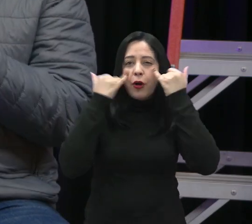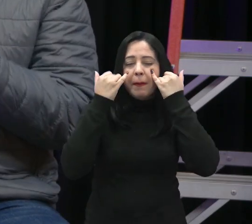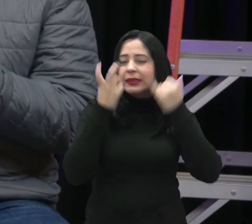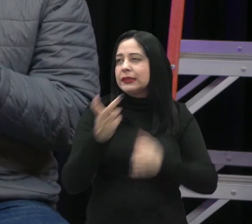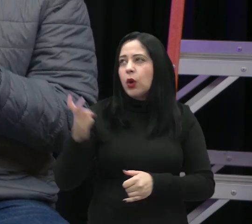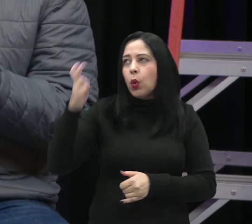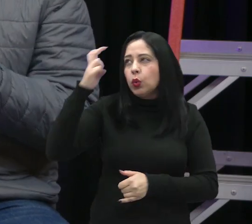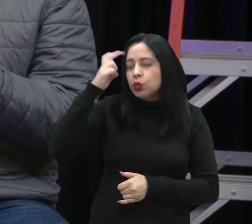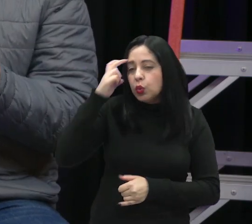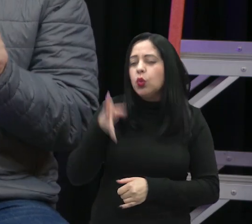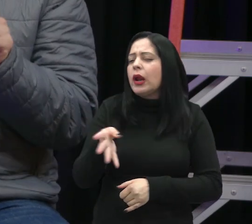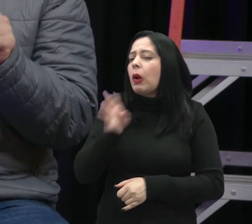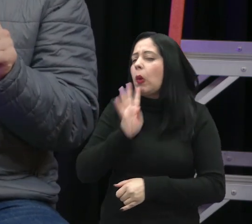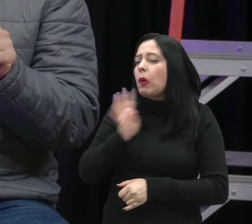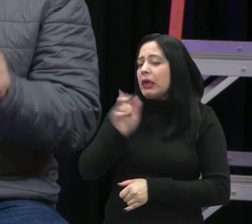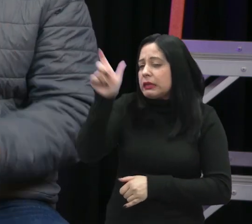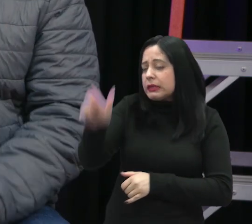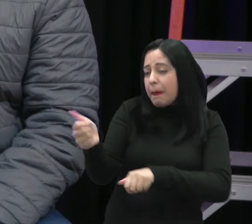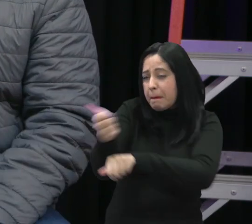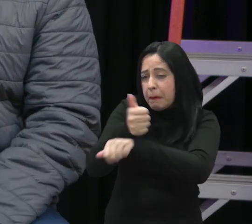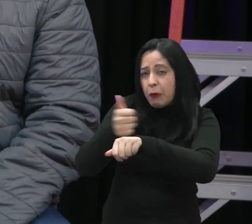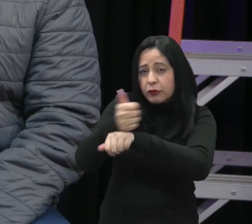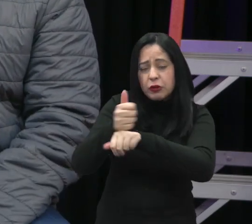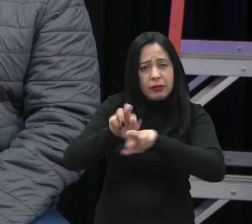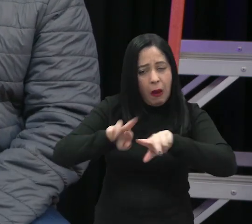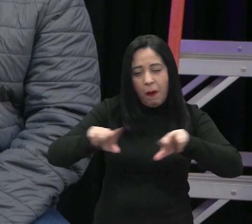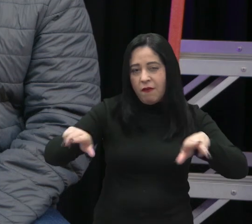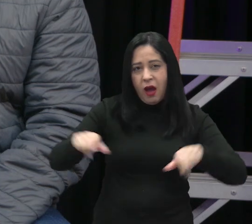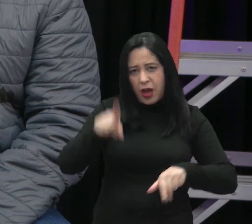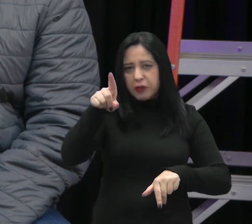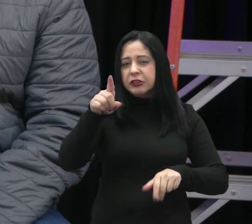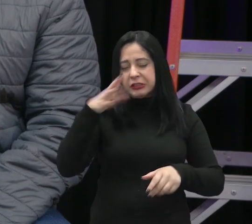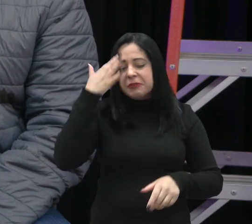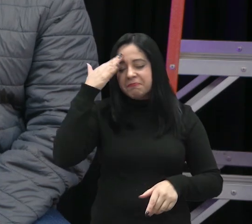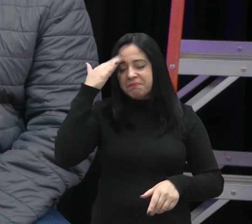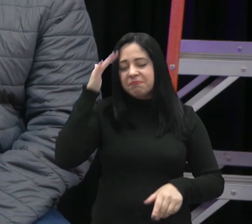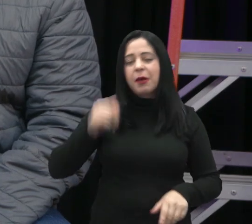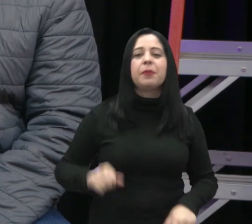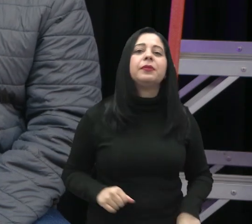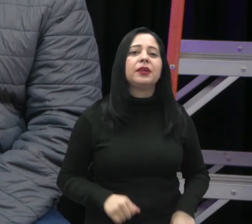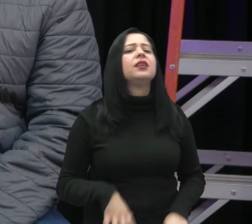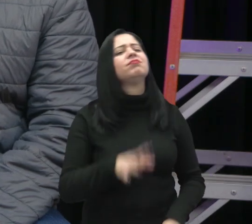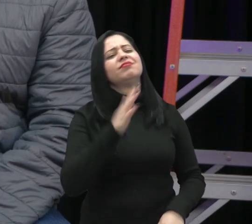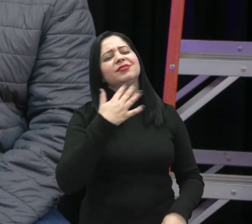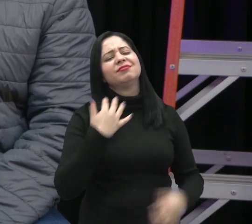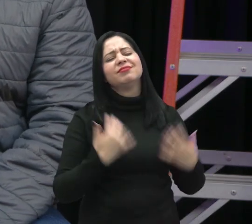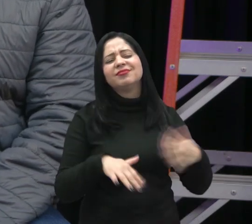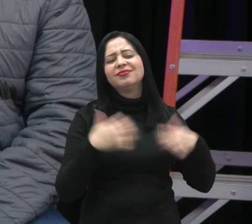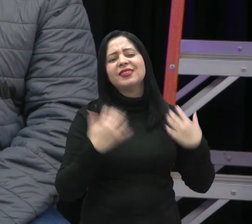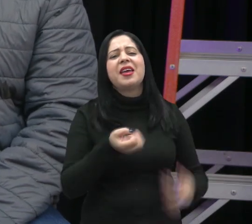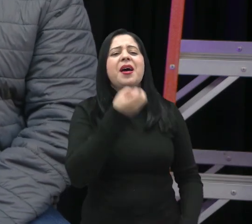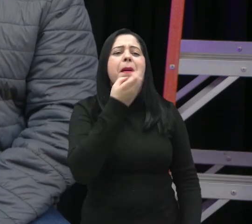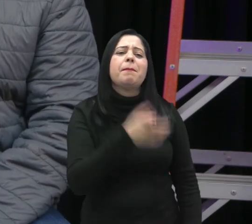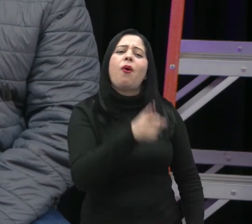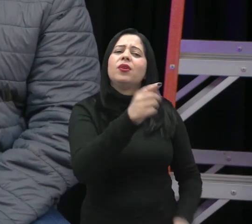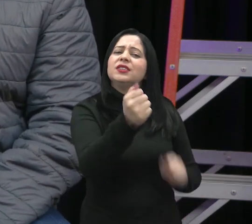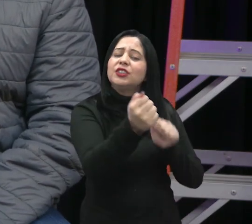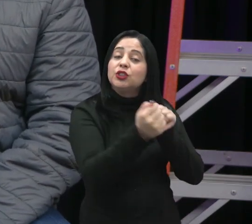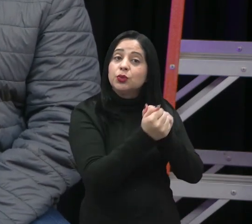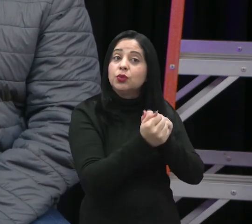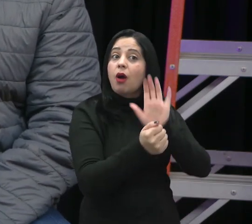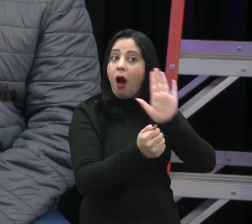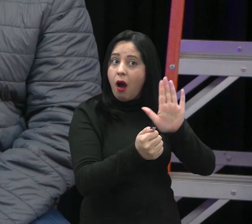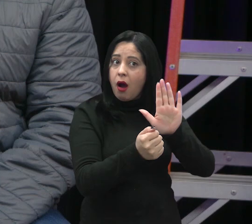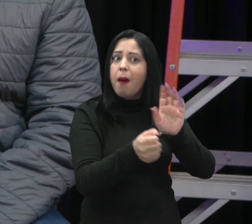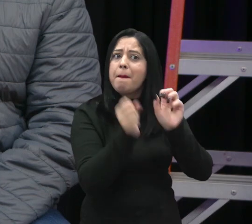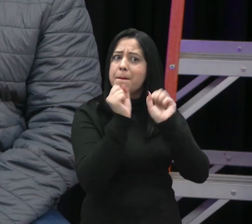e personalidades culturais da nossa cidade e região. Legal, Ti, demais ter a sua companhia sempre aqui com a gente. Vale